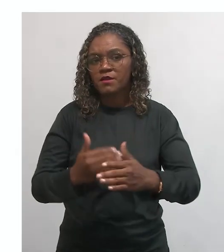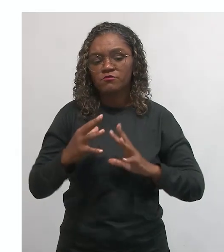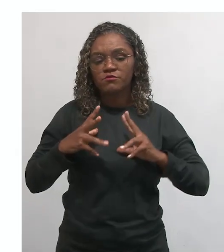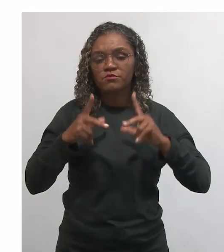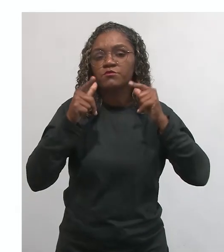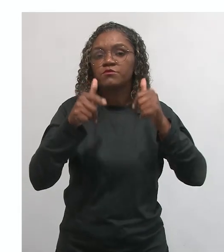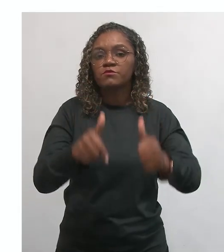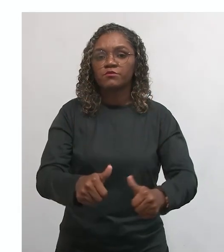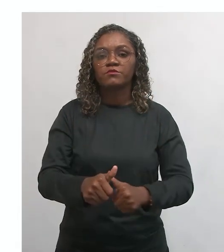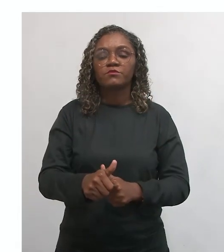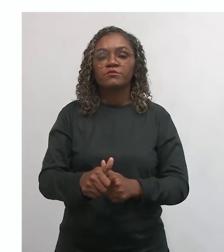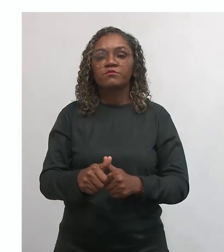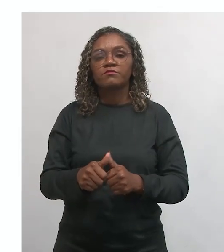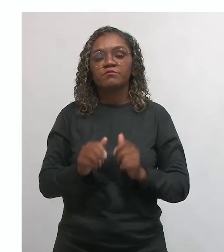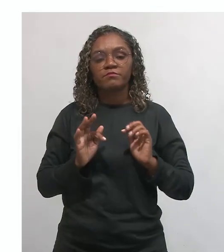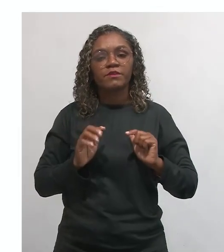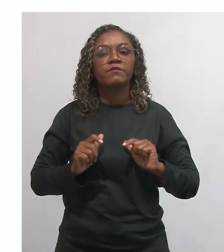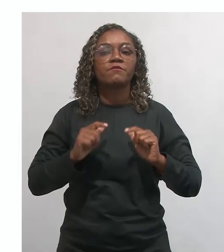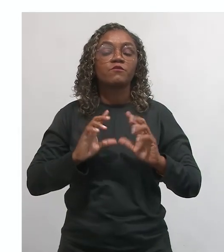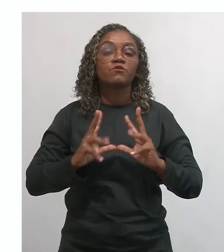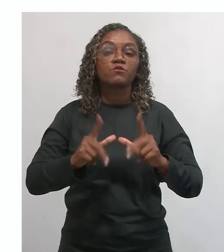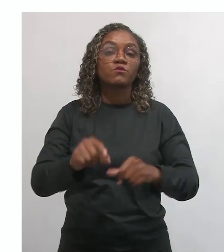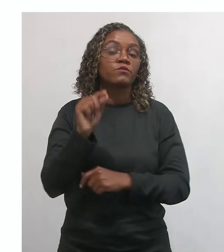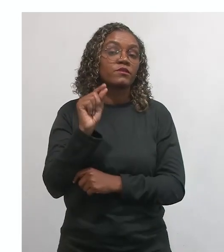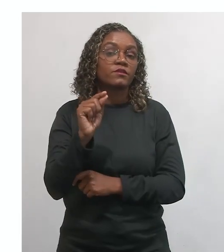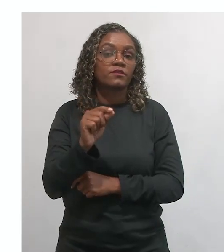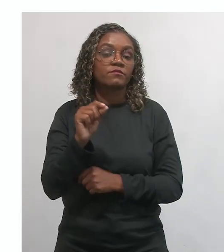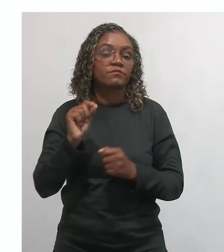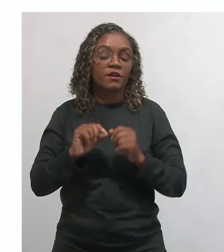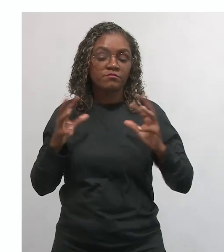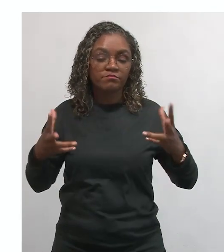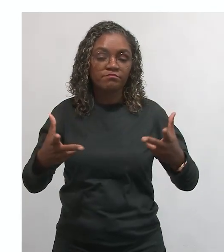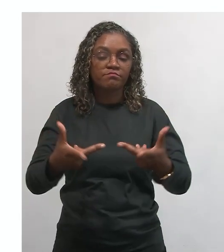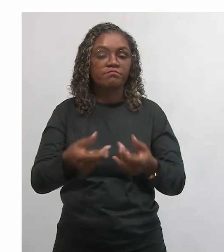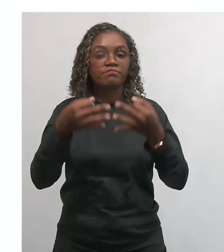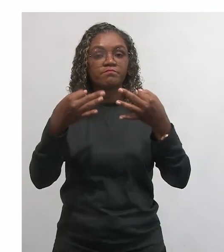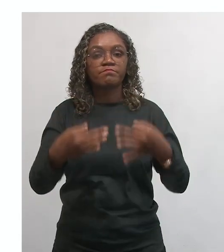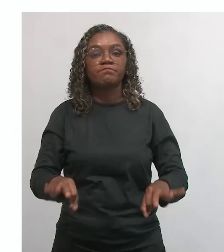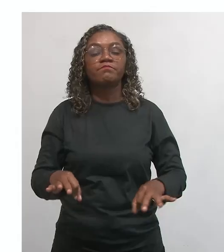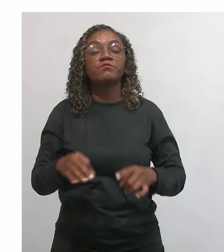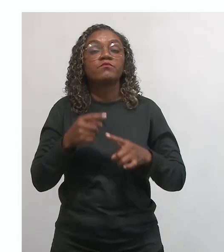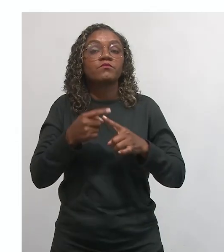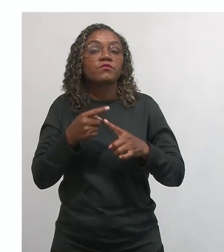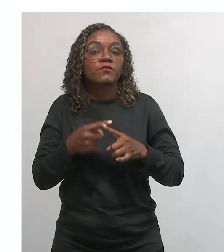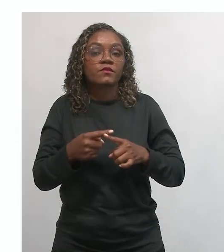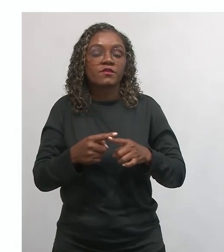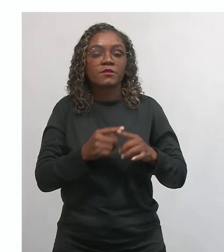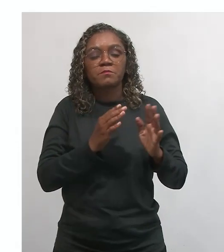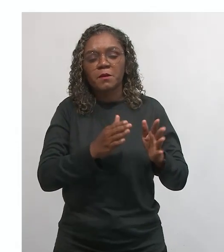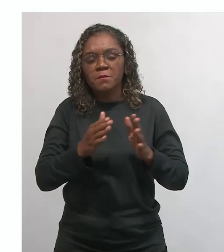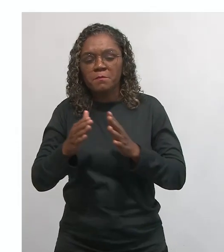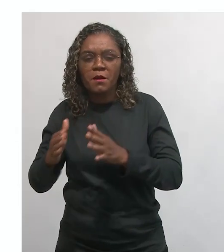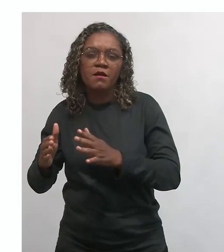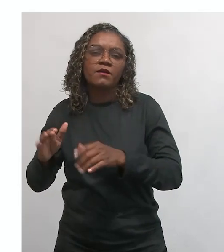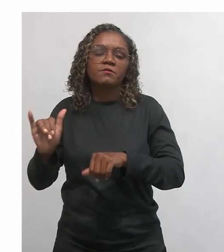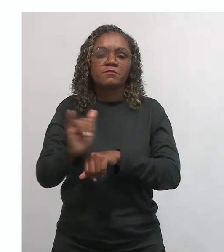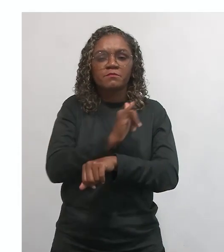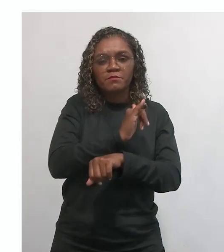os processos seja uma ação eficaz, através de uma série de processos